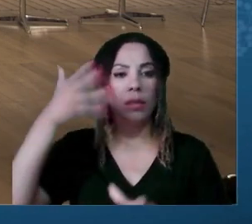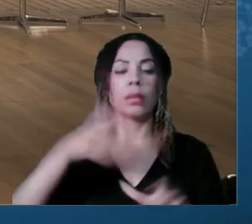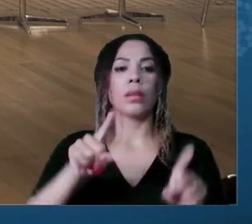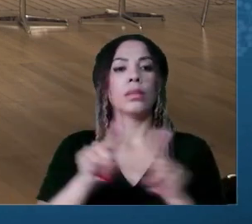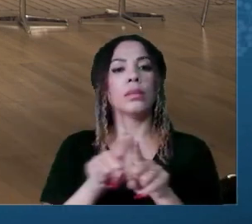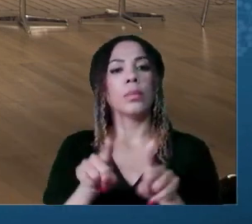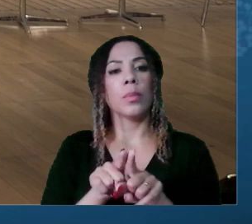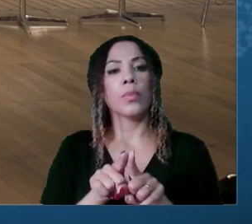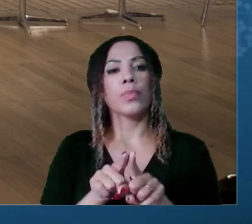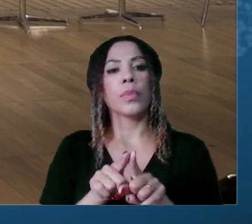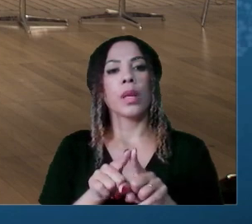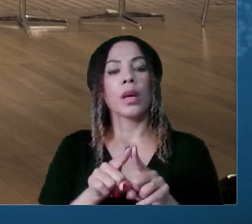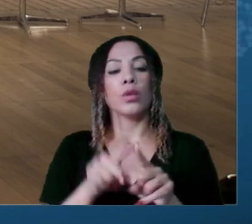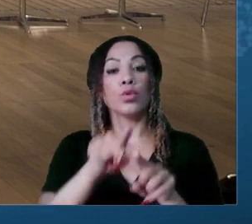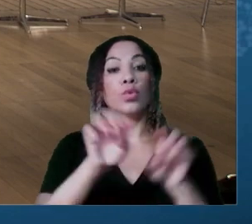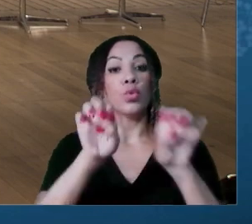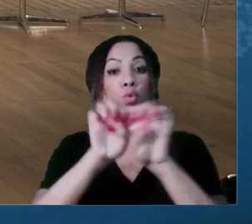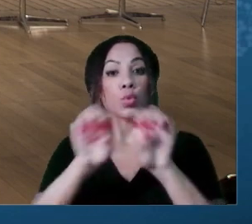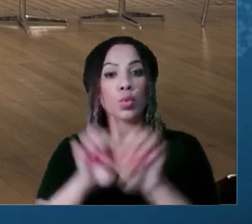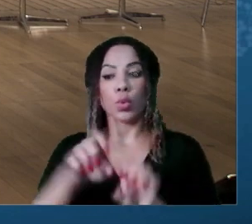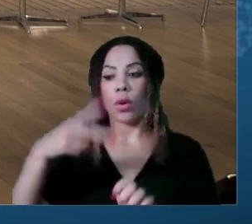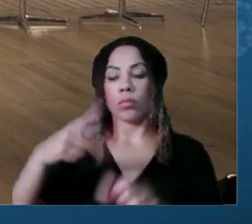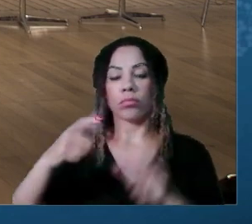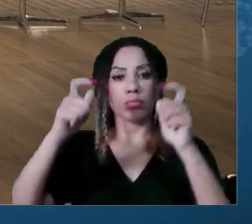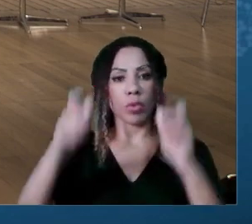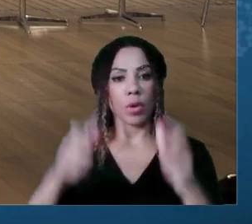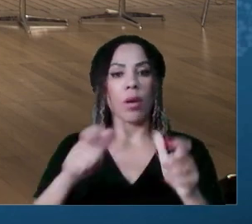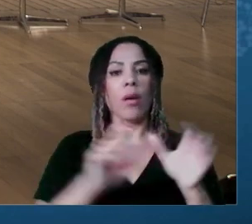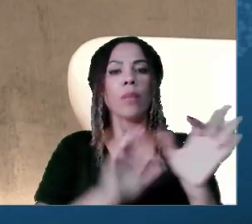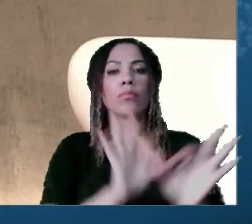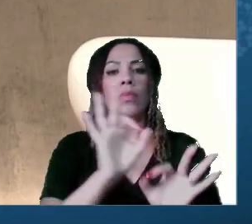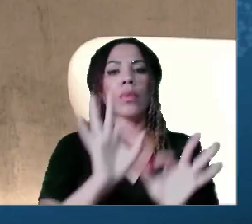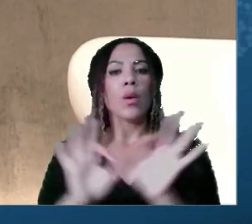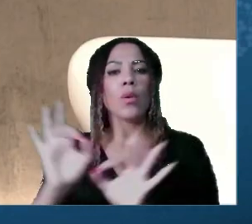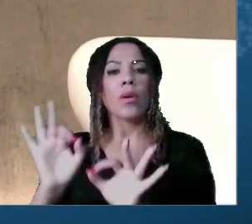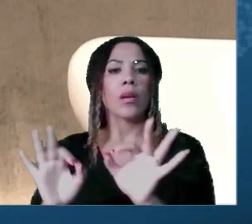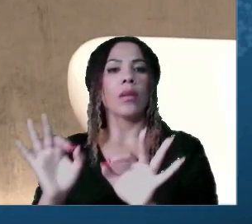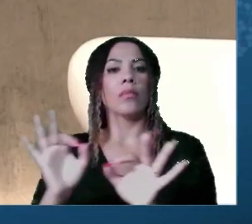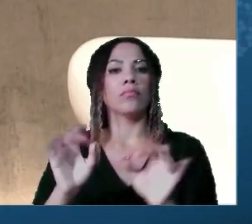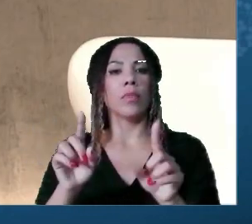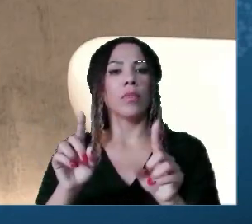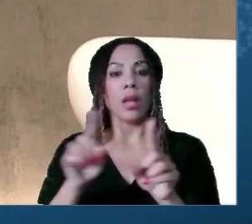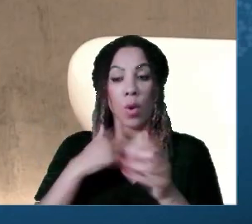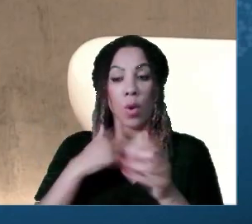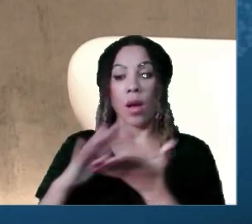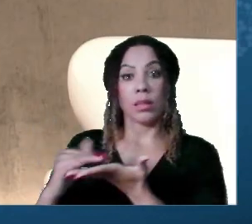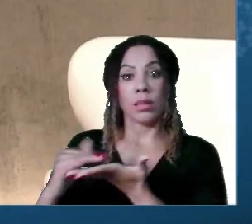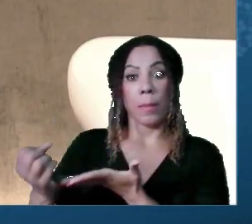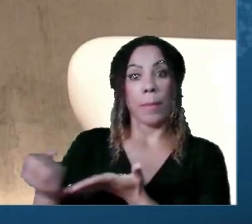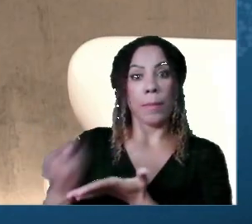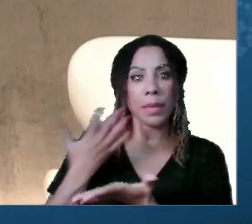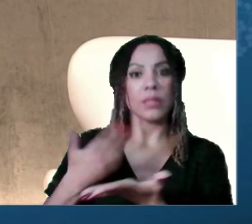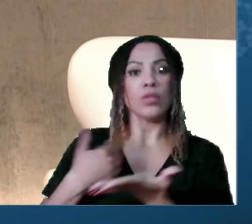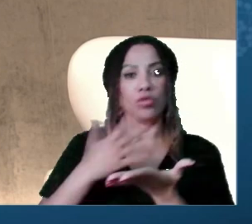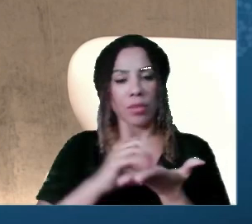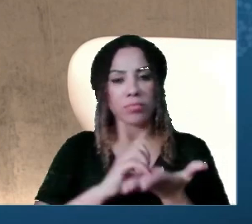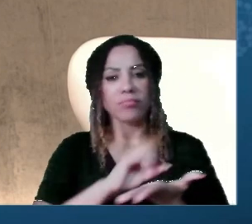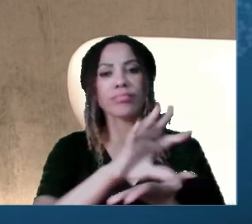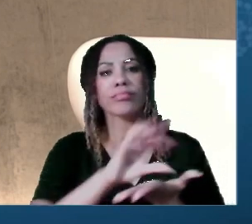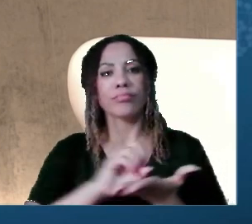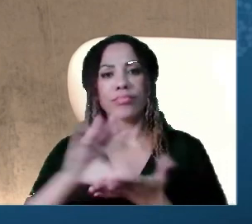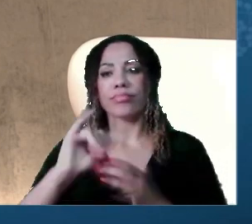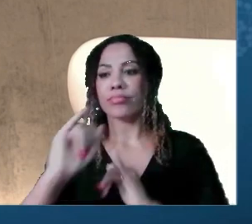e da infraestrutura aqui também, né, da organização, de receber mensagens aqui, distribuir já para as